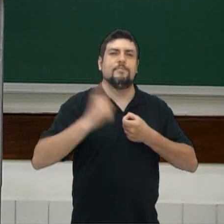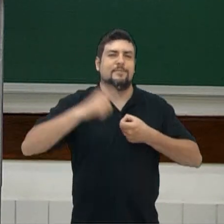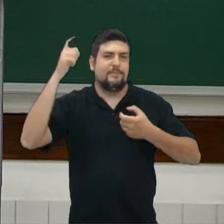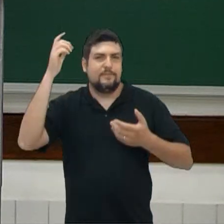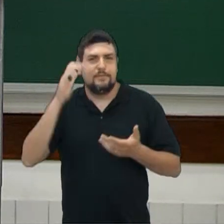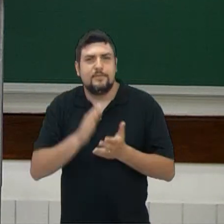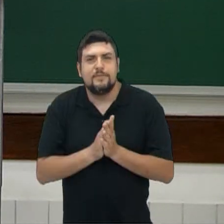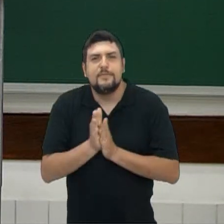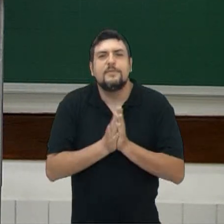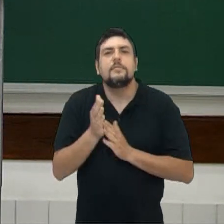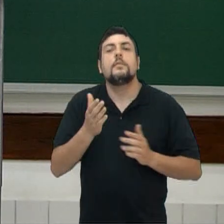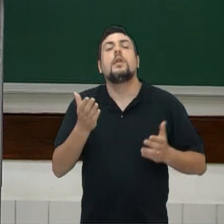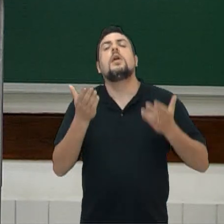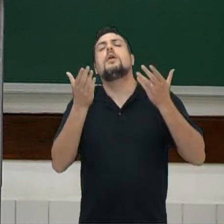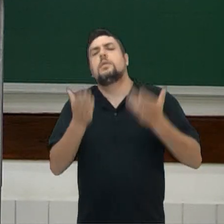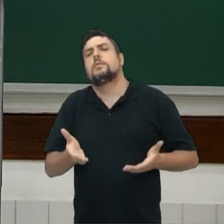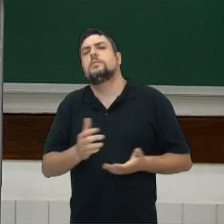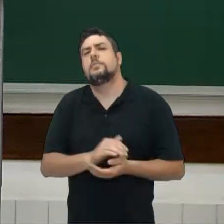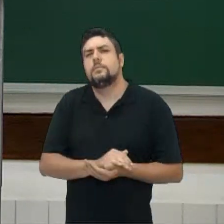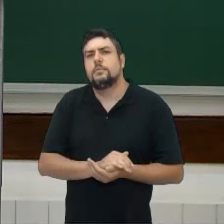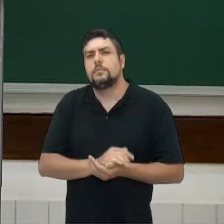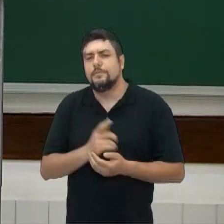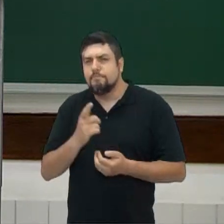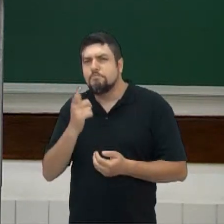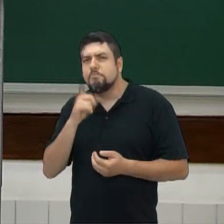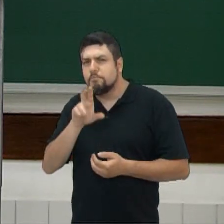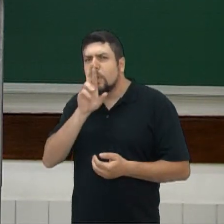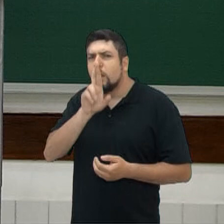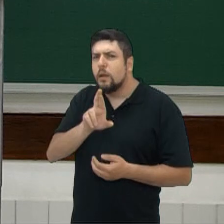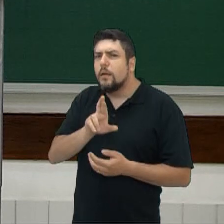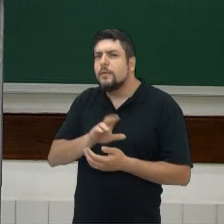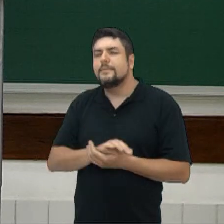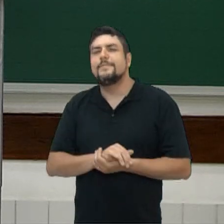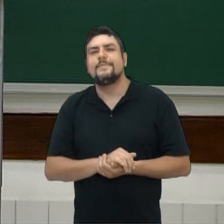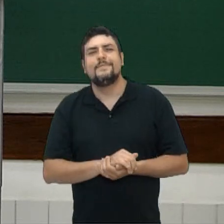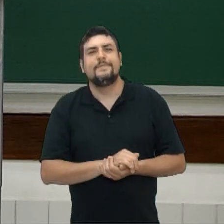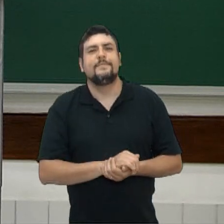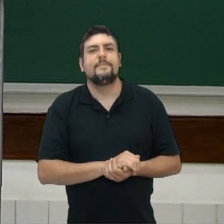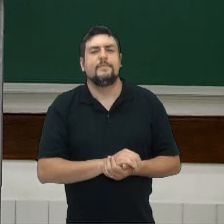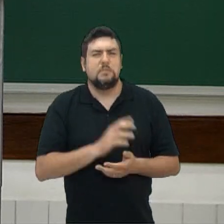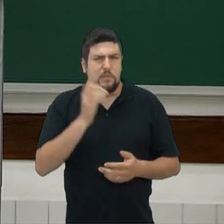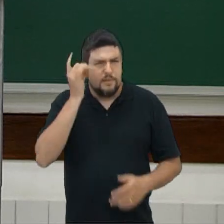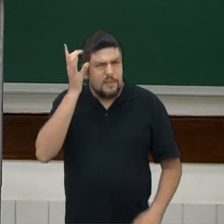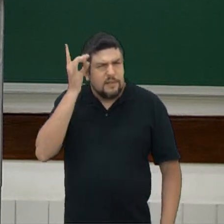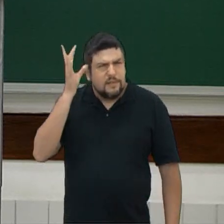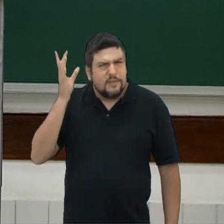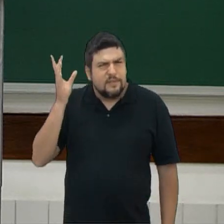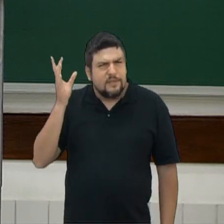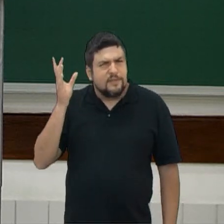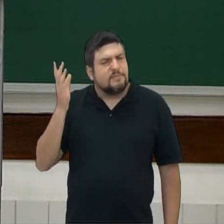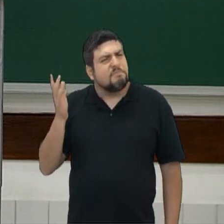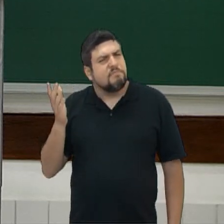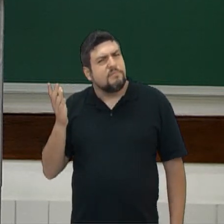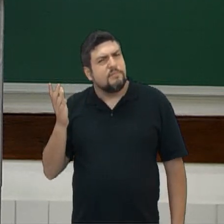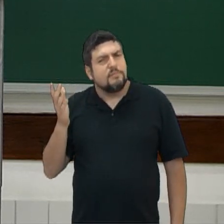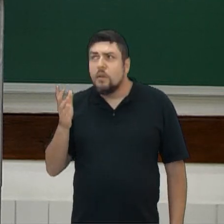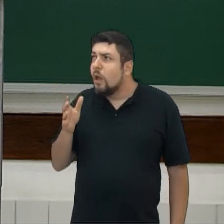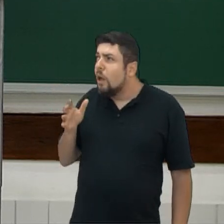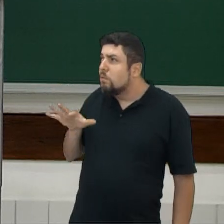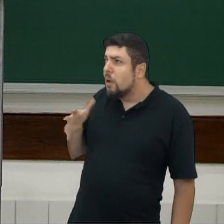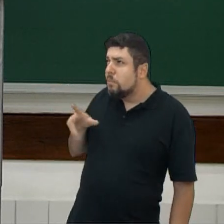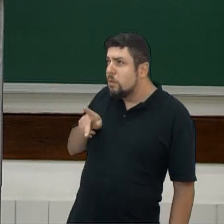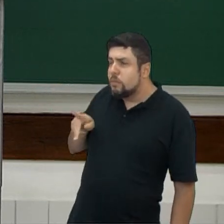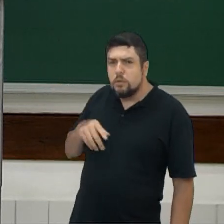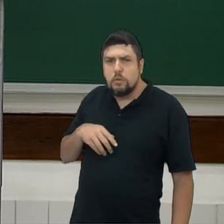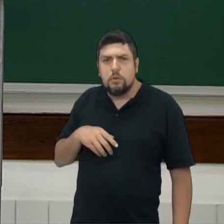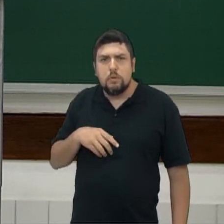Voltei, galera! E aí, pessoal? Conseguiram responder? Tava fácil? Mais ou menos, professor. Mais ou menos?